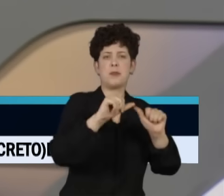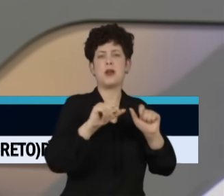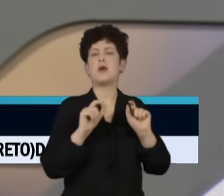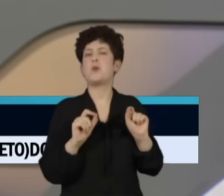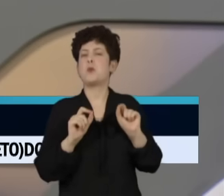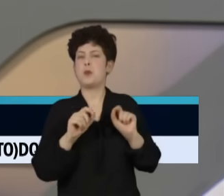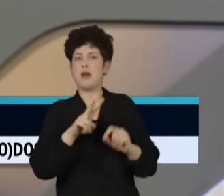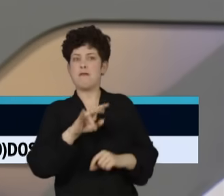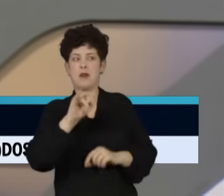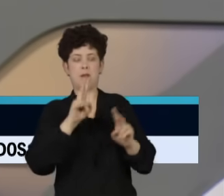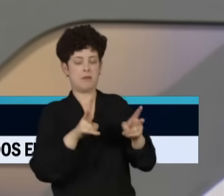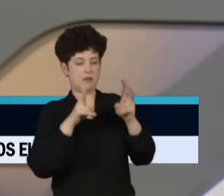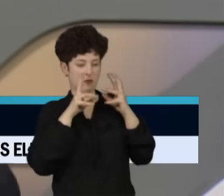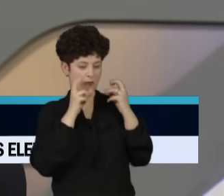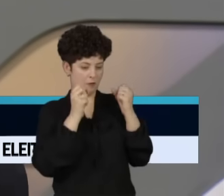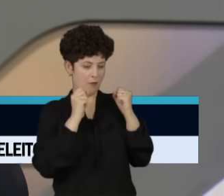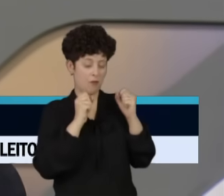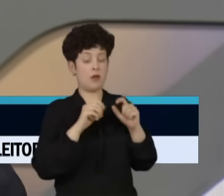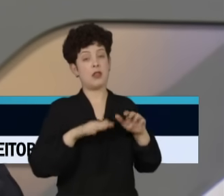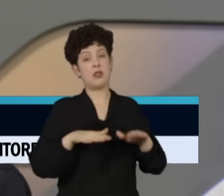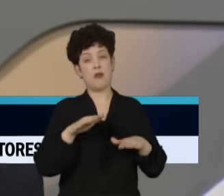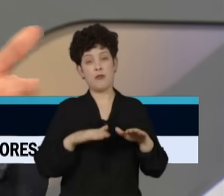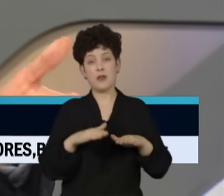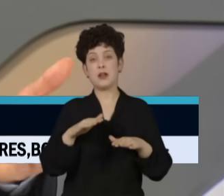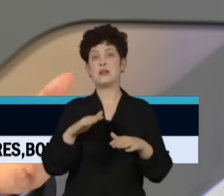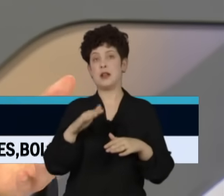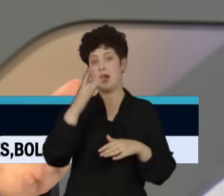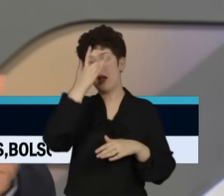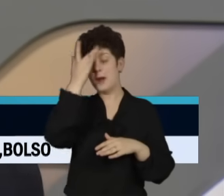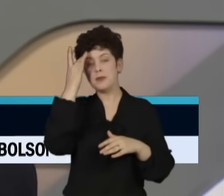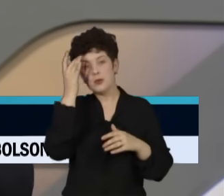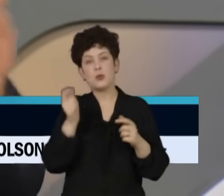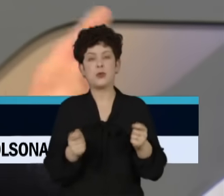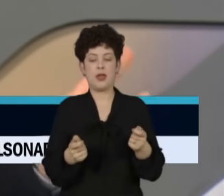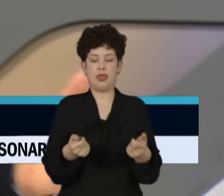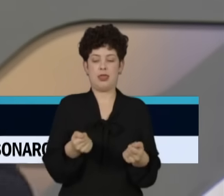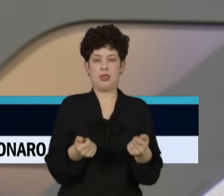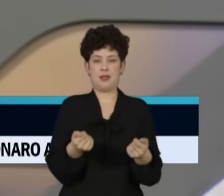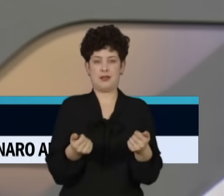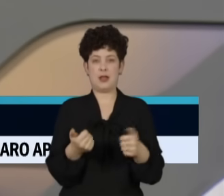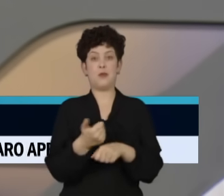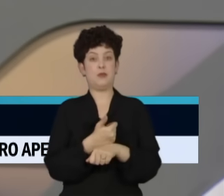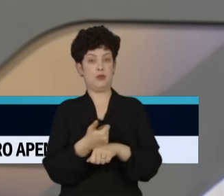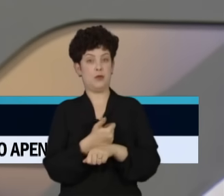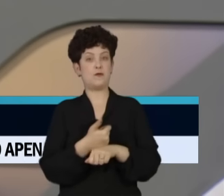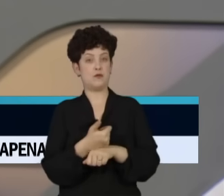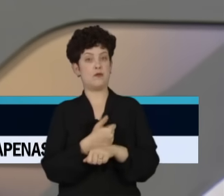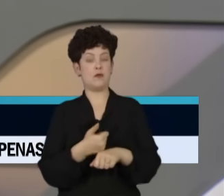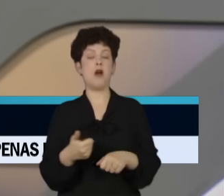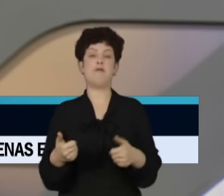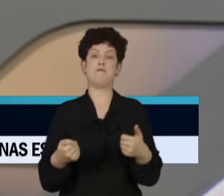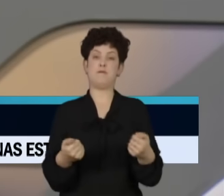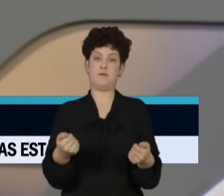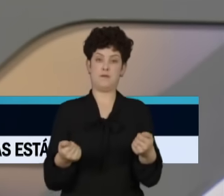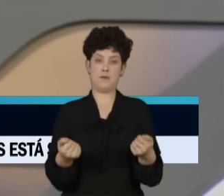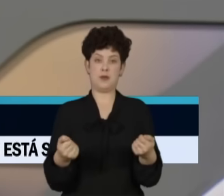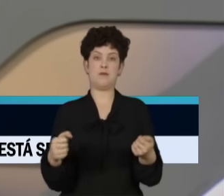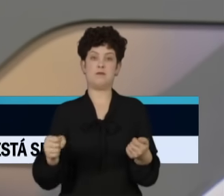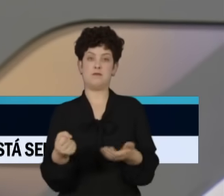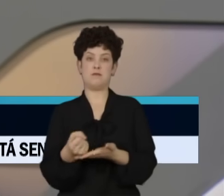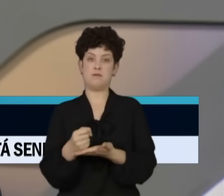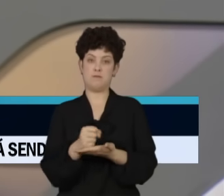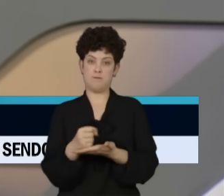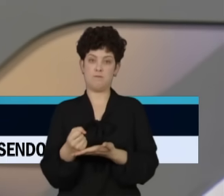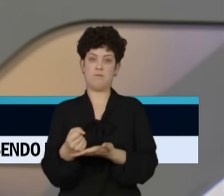perceber com mais intensidade, talvez sejam os gamers, os aqueles que jogam eh jogos eletrônicos que estão na